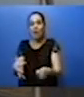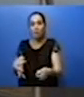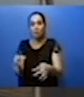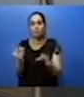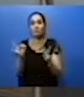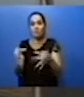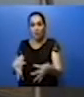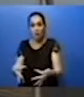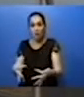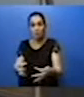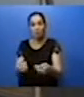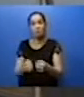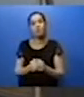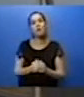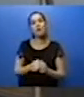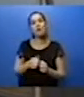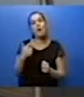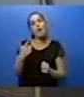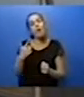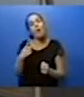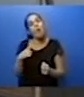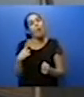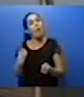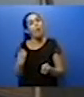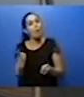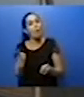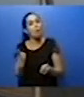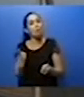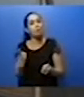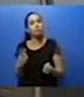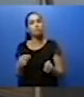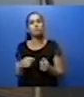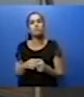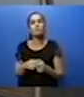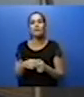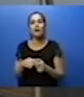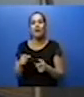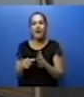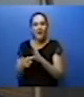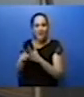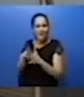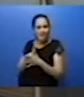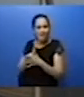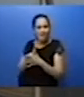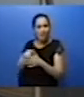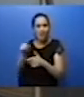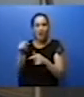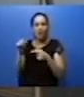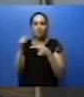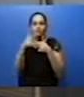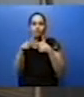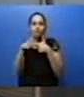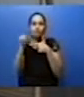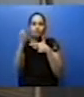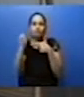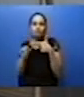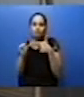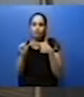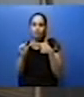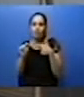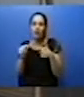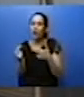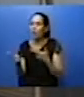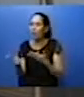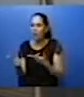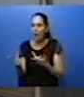sempre fica aonde em cima de clicar tá do bol em ambos os casos